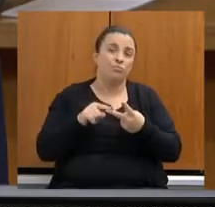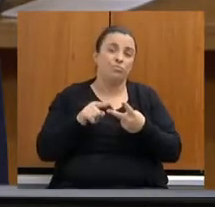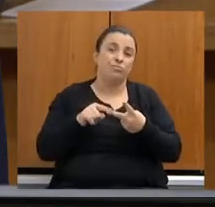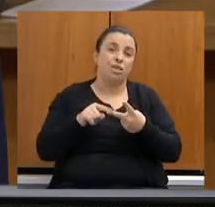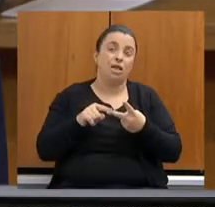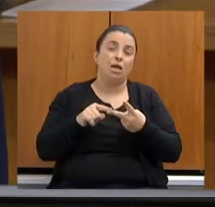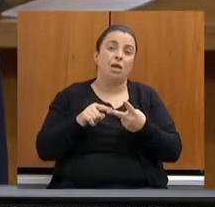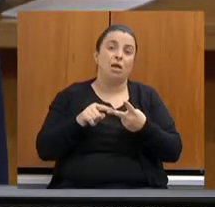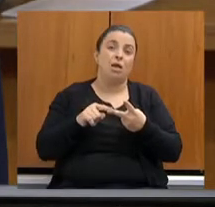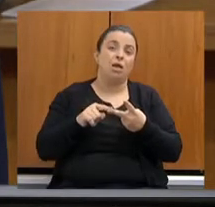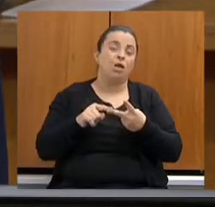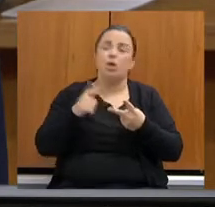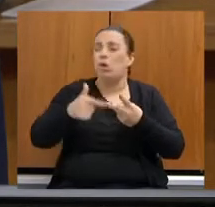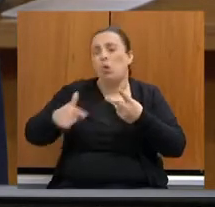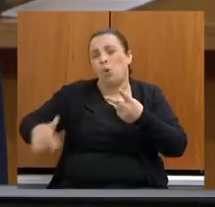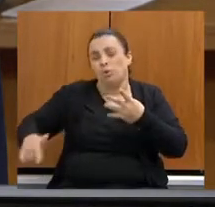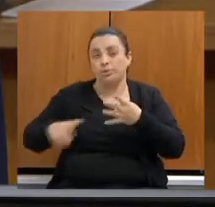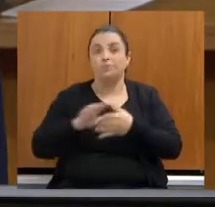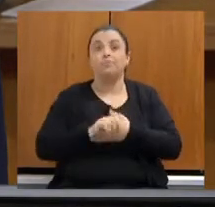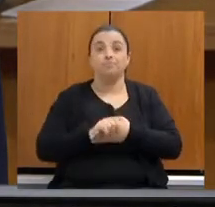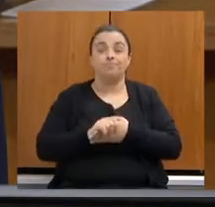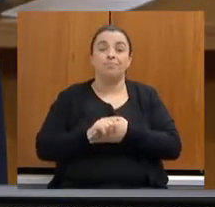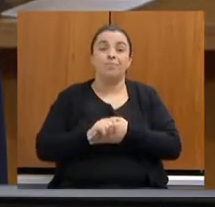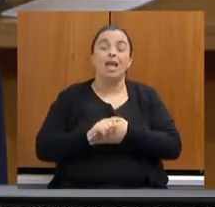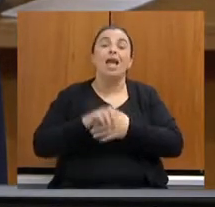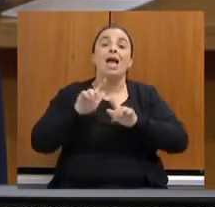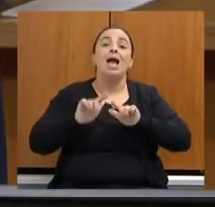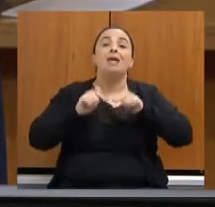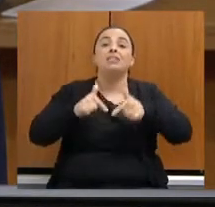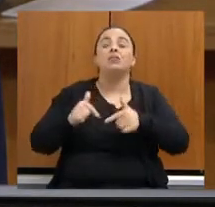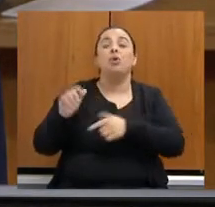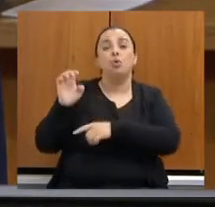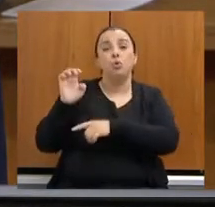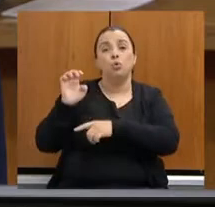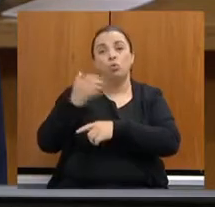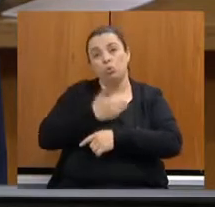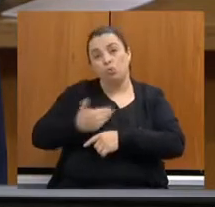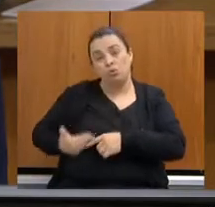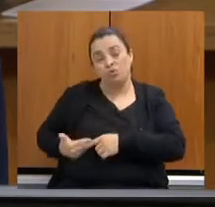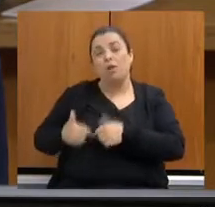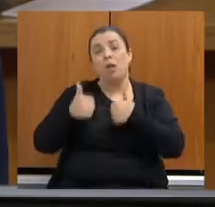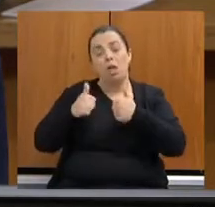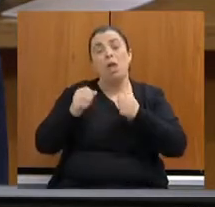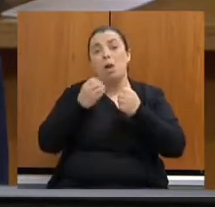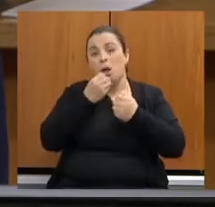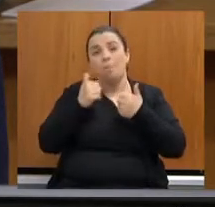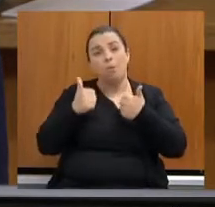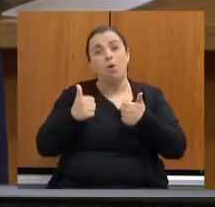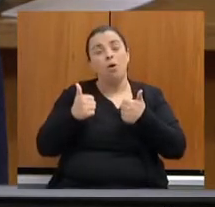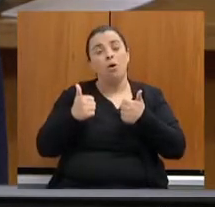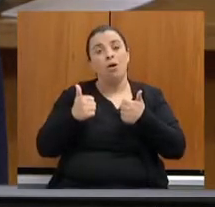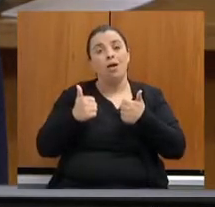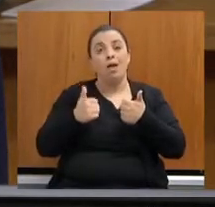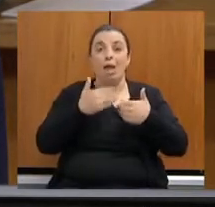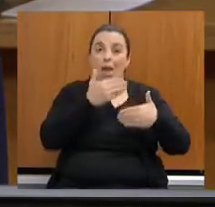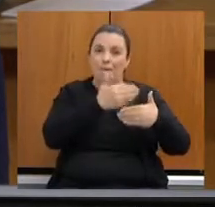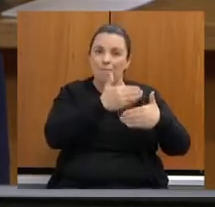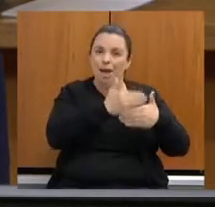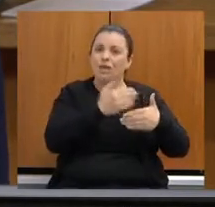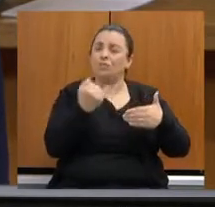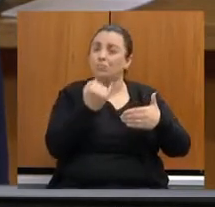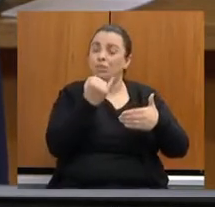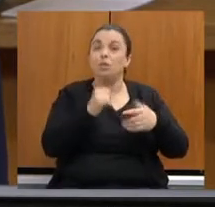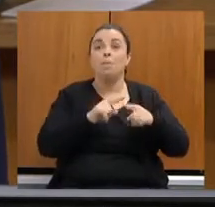a ação do governo muitas vezes tem uma intenção muito boa como o senhor disse a barragem importante cima mas a gente tem que buscar esses caminhos